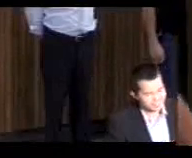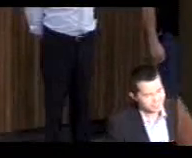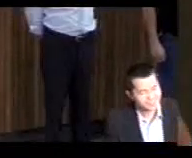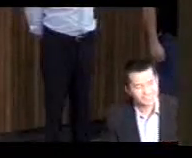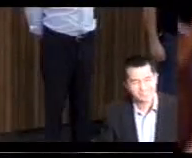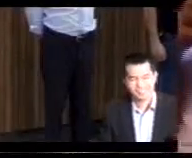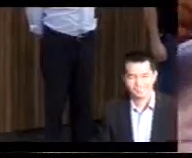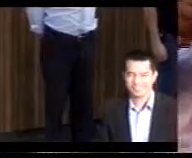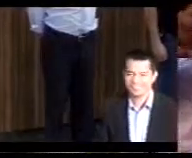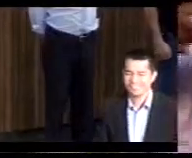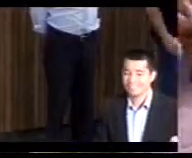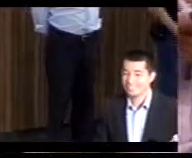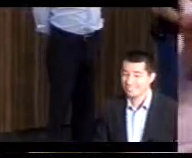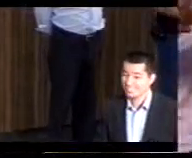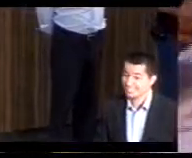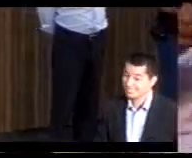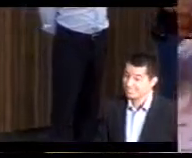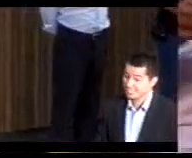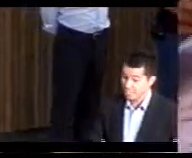Vamos lá?